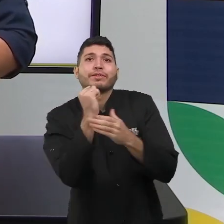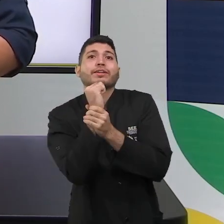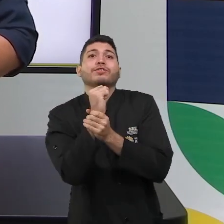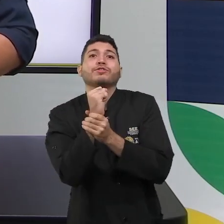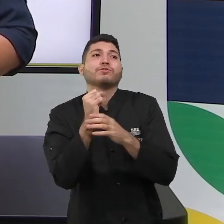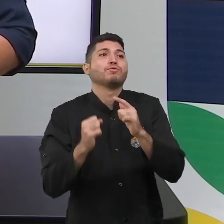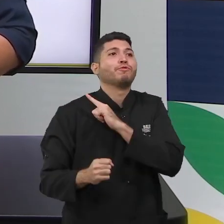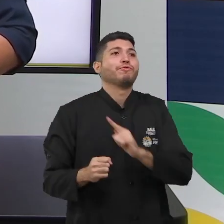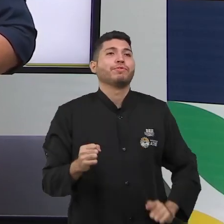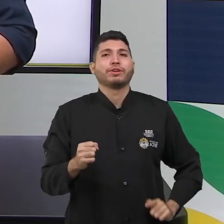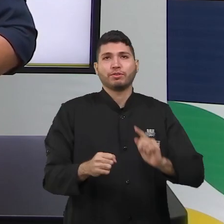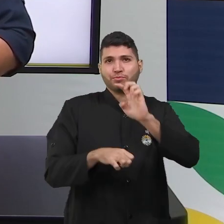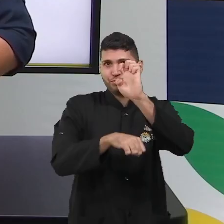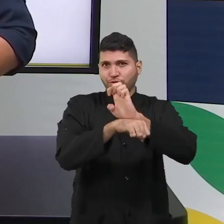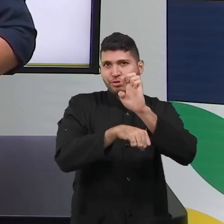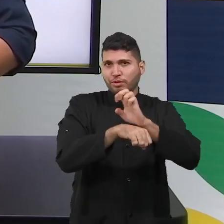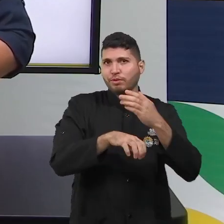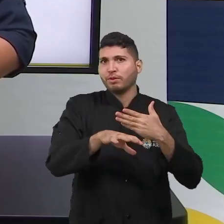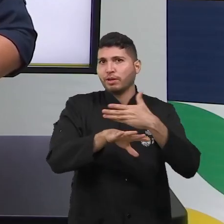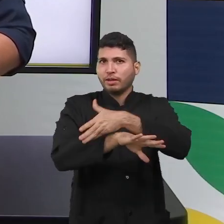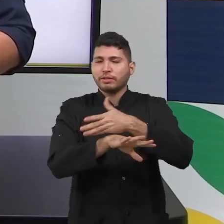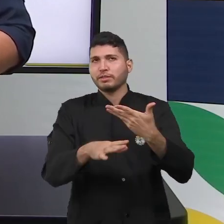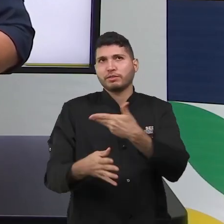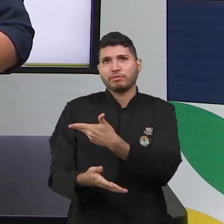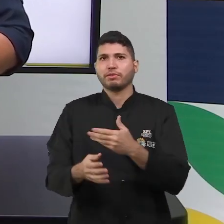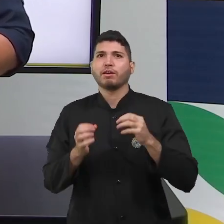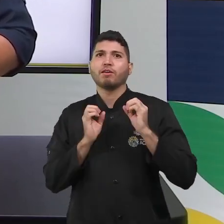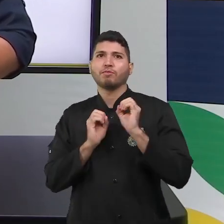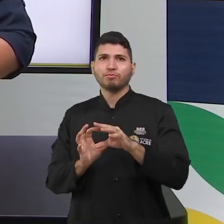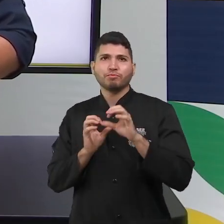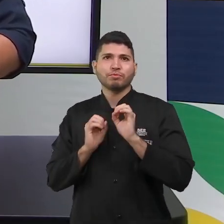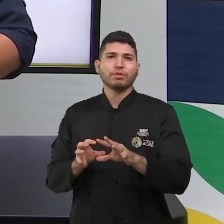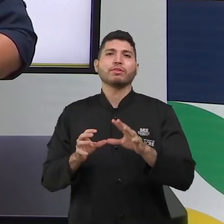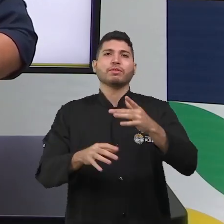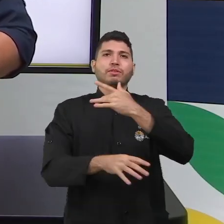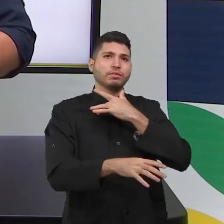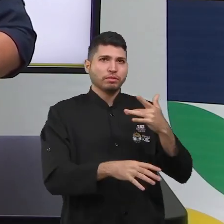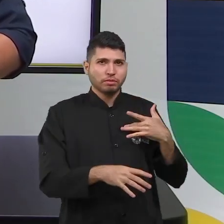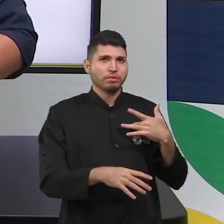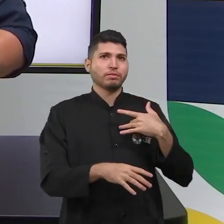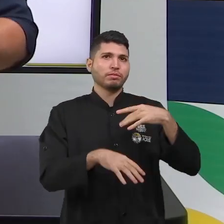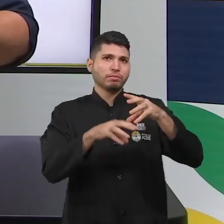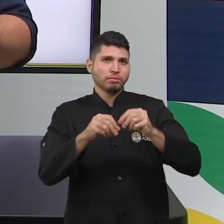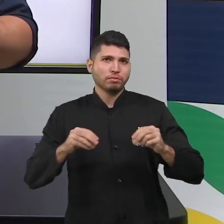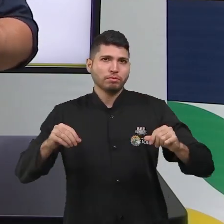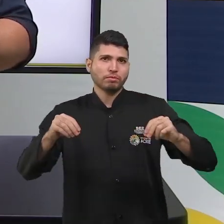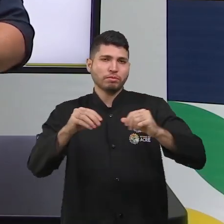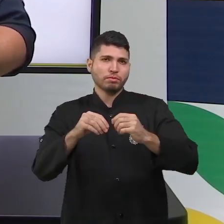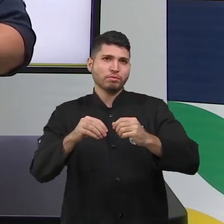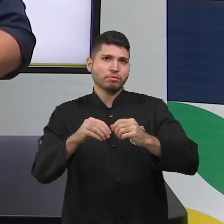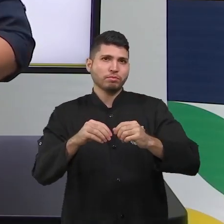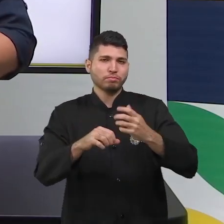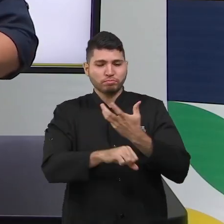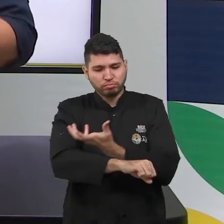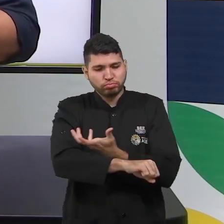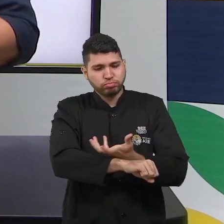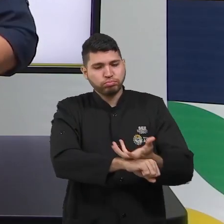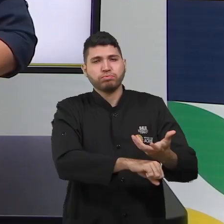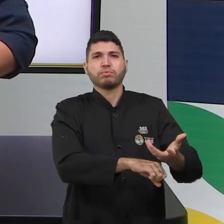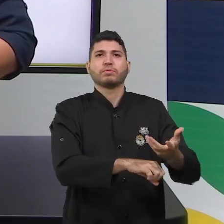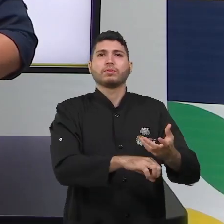Estado, não os concedeu acesso à educação, à saúde, à terra para plantar alguma coisa, para ter